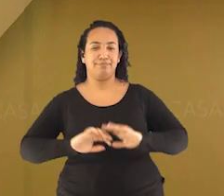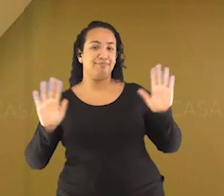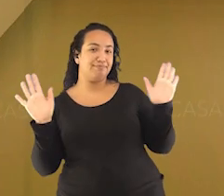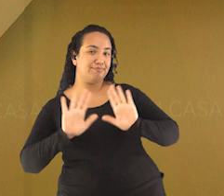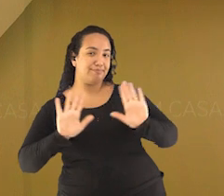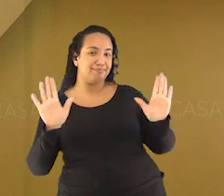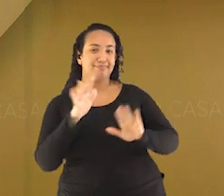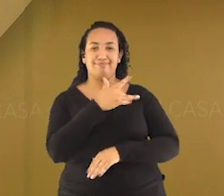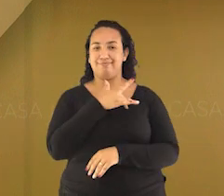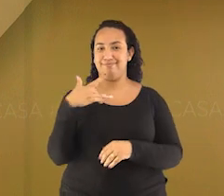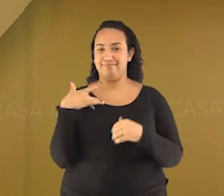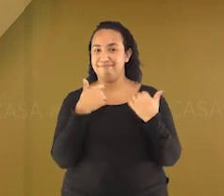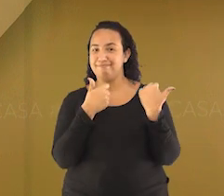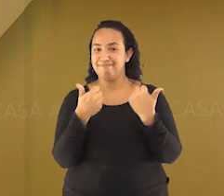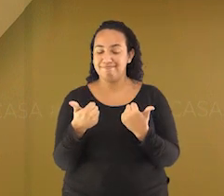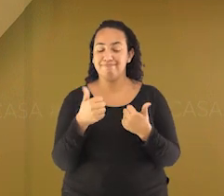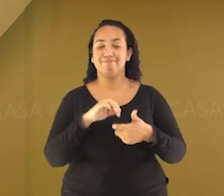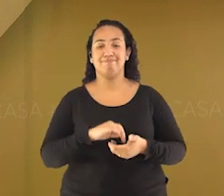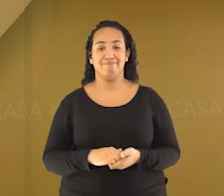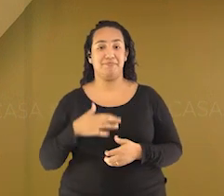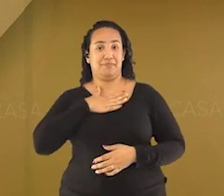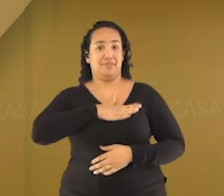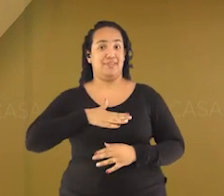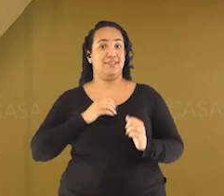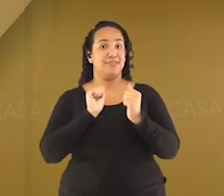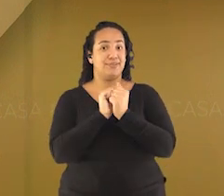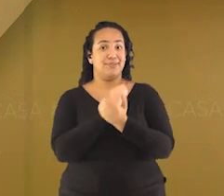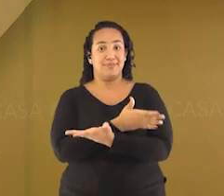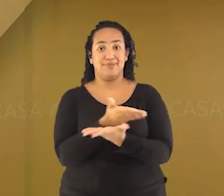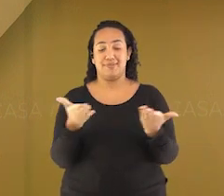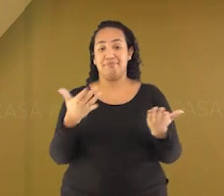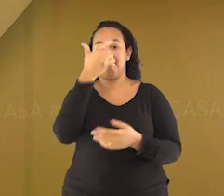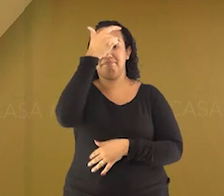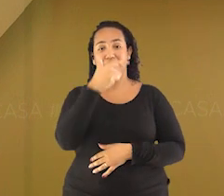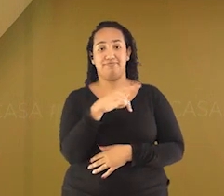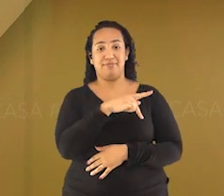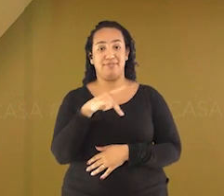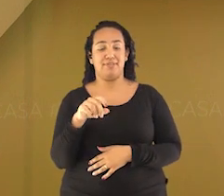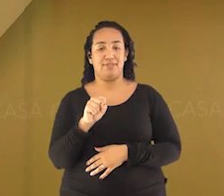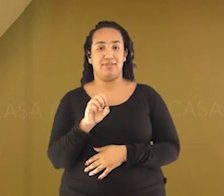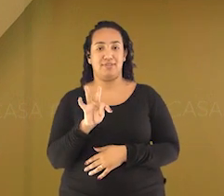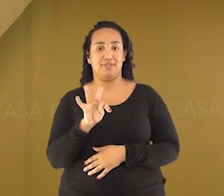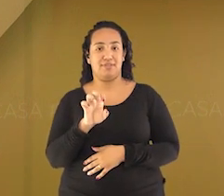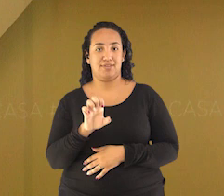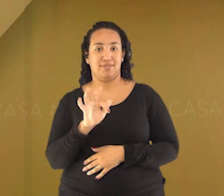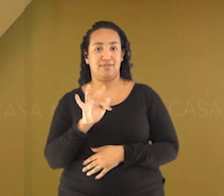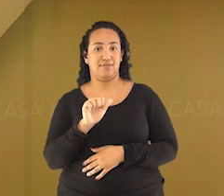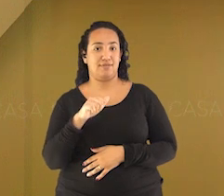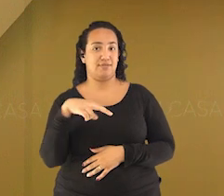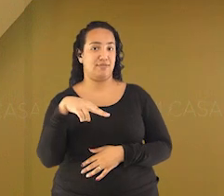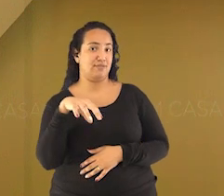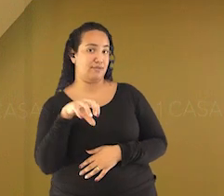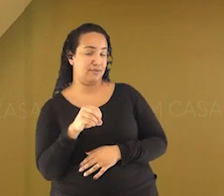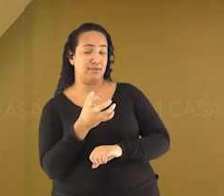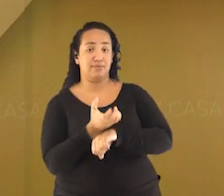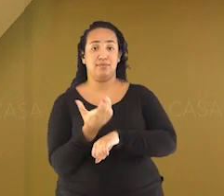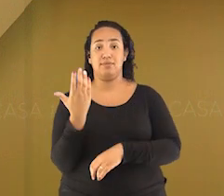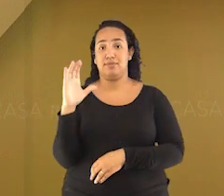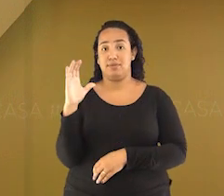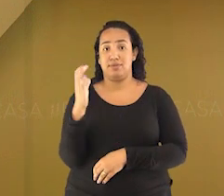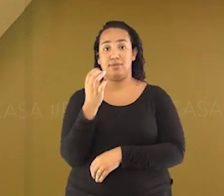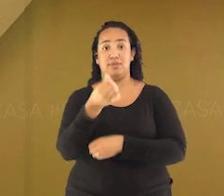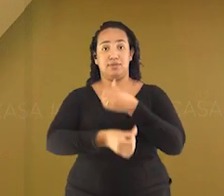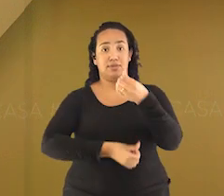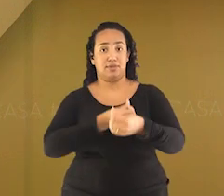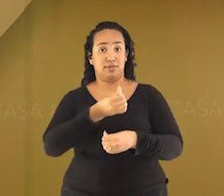aí, estudantes, tudo certo? É muito bom ter vocês aqui mais uma vez. Eu sou o Stefano, professor de Ciências da EJA para o 8º e 9º ano, e estamos aqui